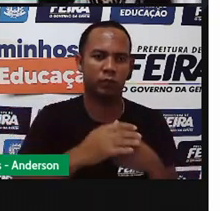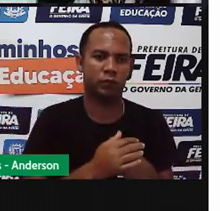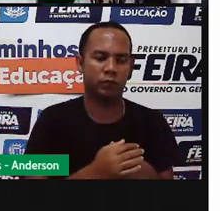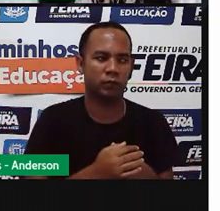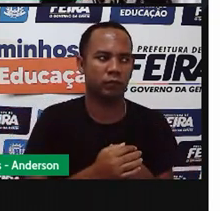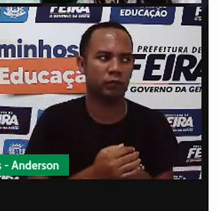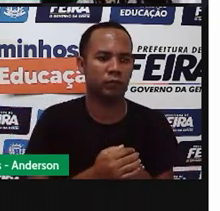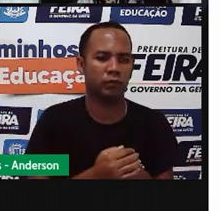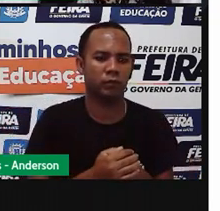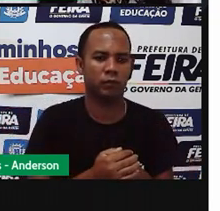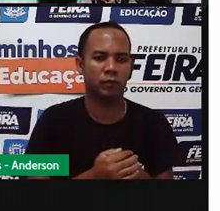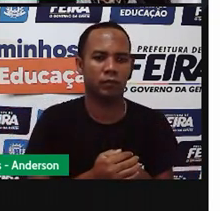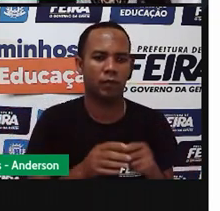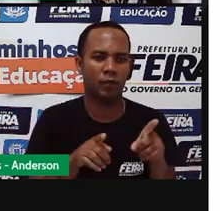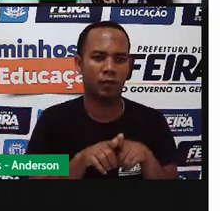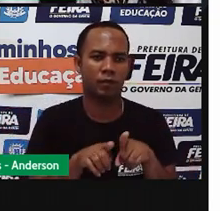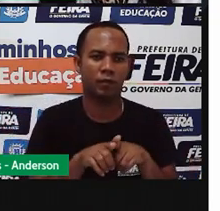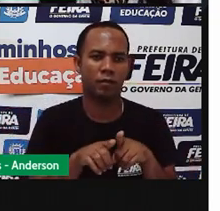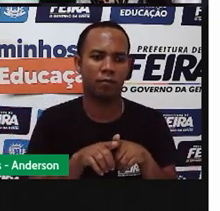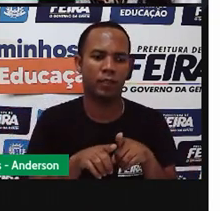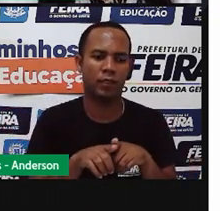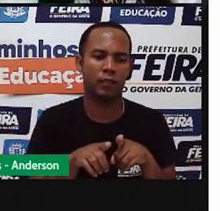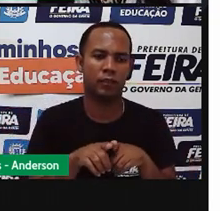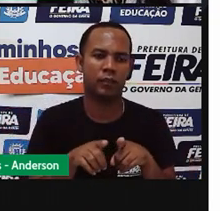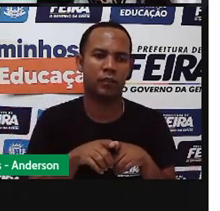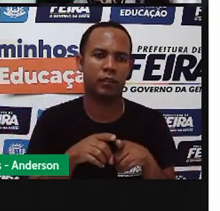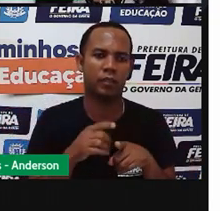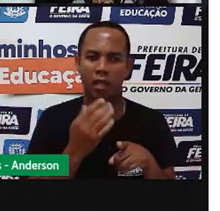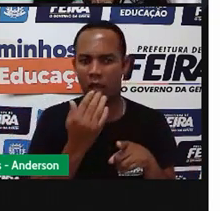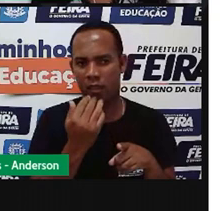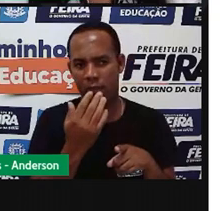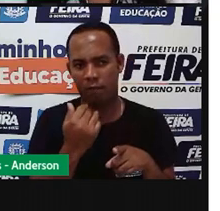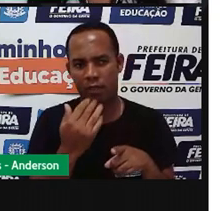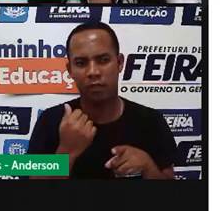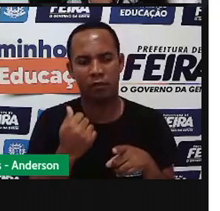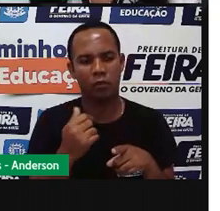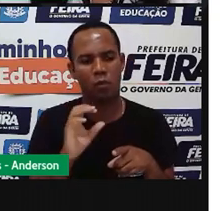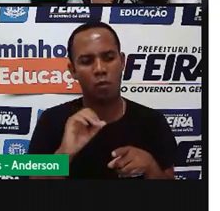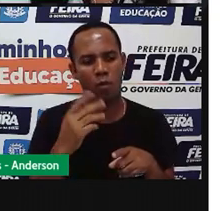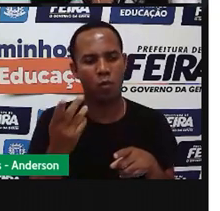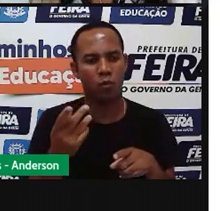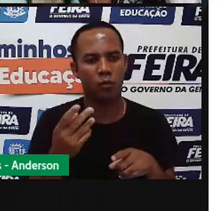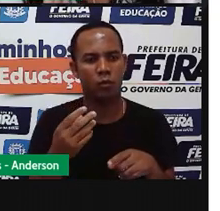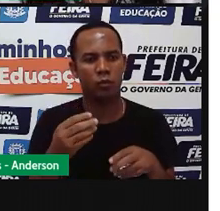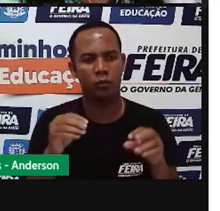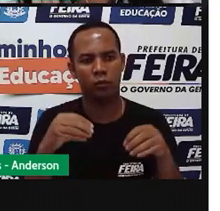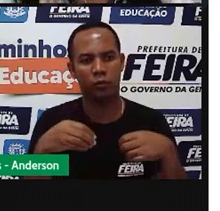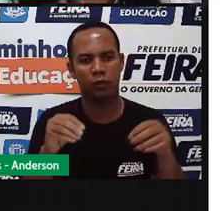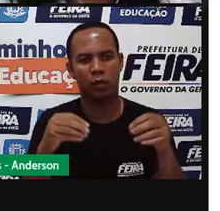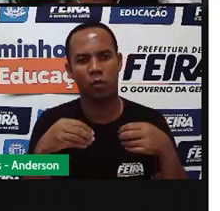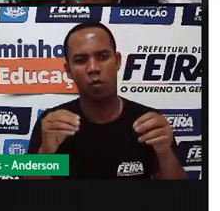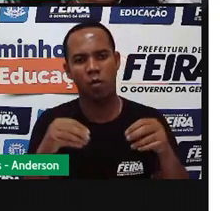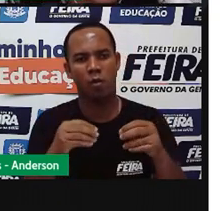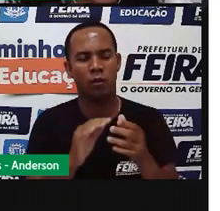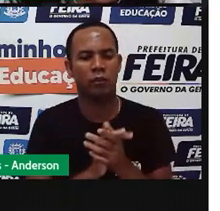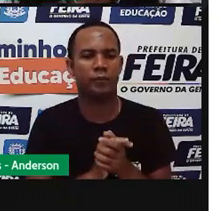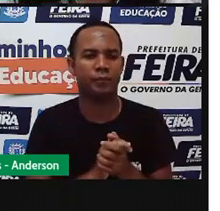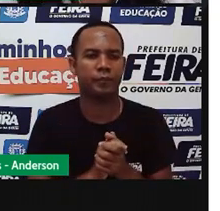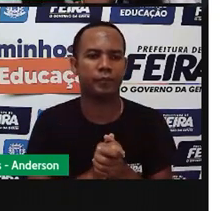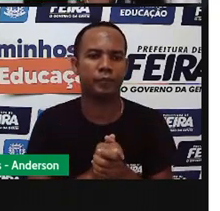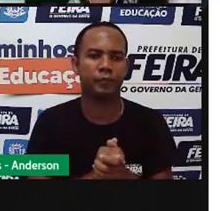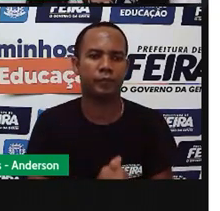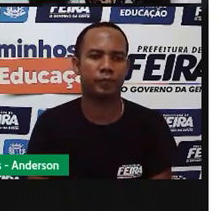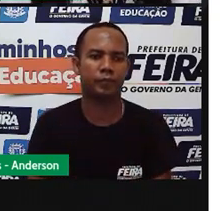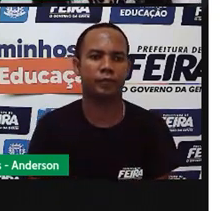ser aquele filme PVC de embalar alimentos. Pode ser a sacolinha transparente do supermercado. O que importa é que seja de